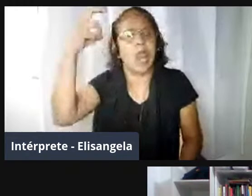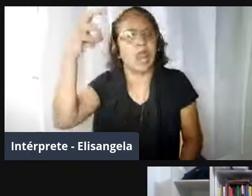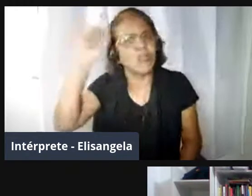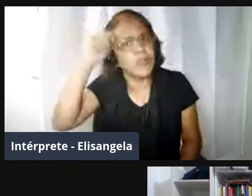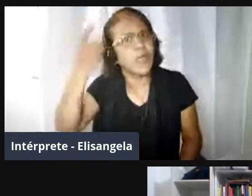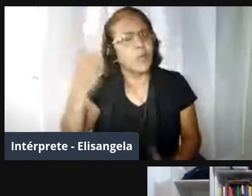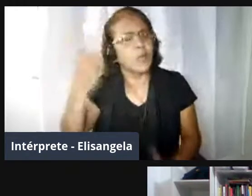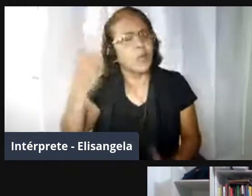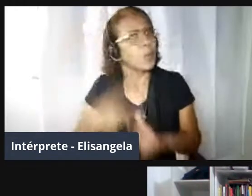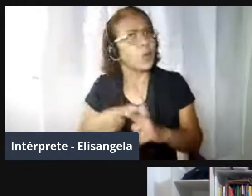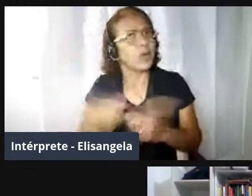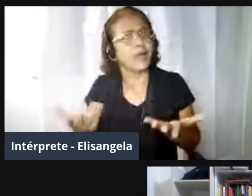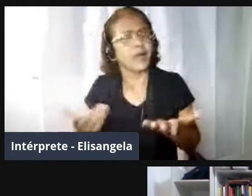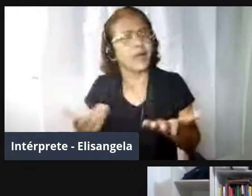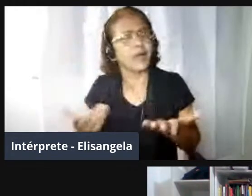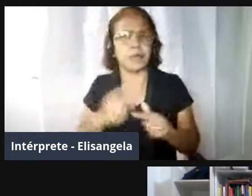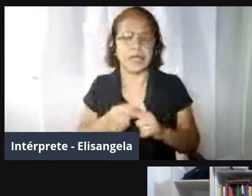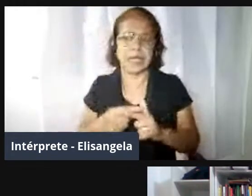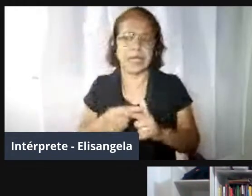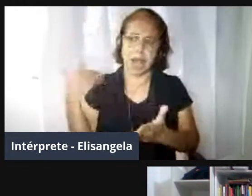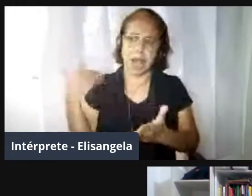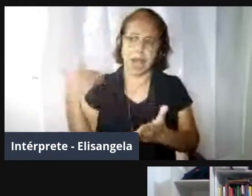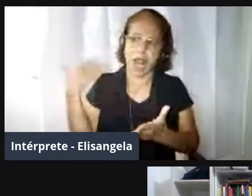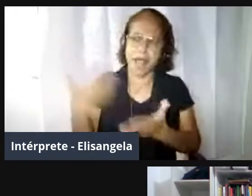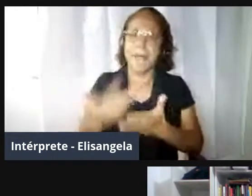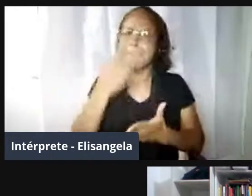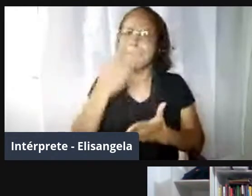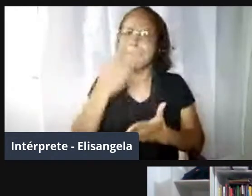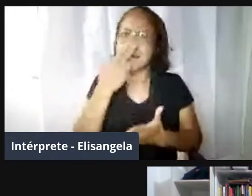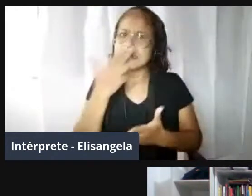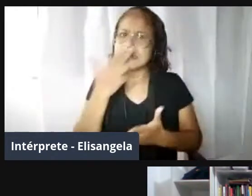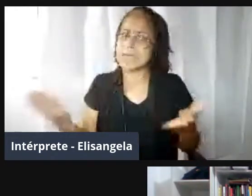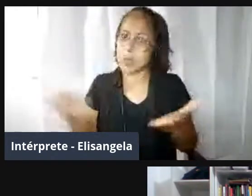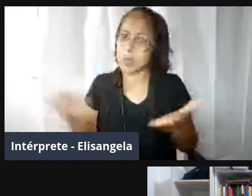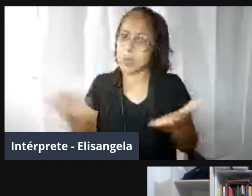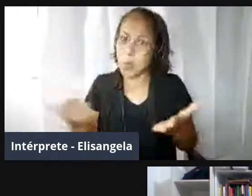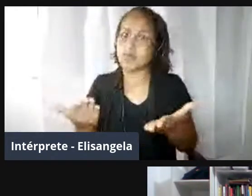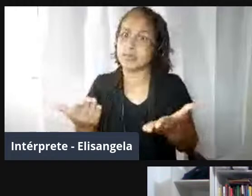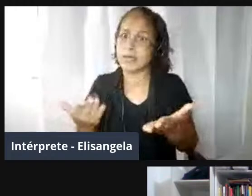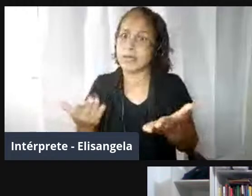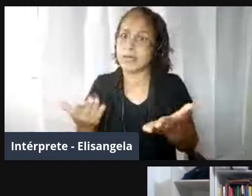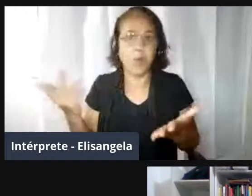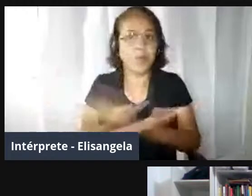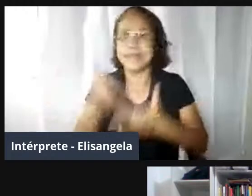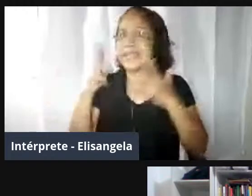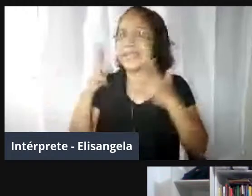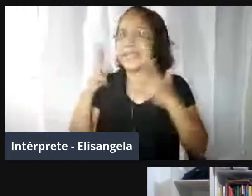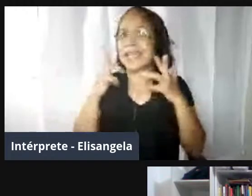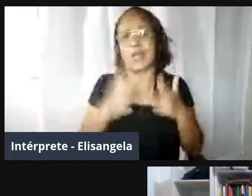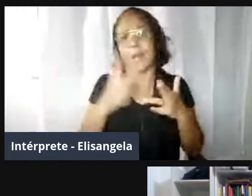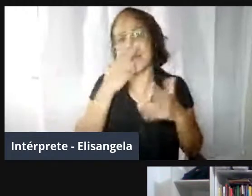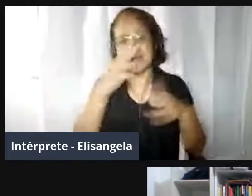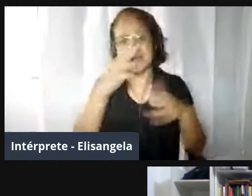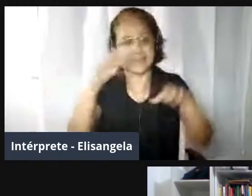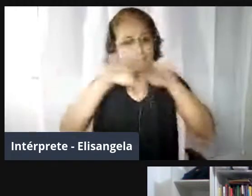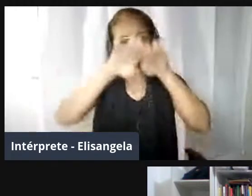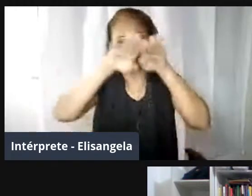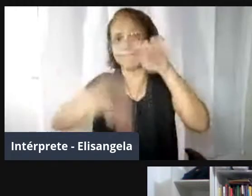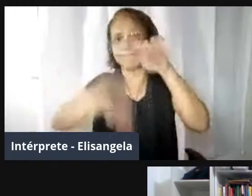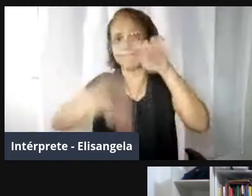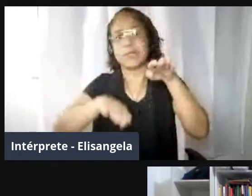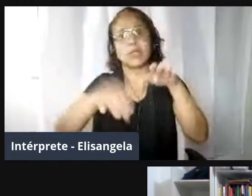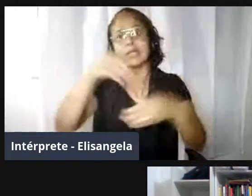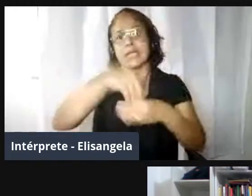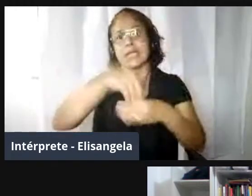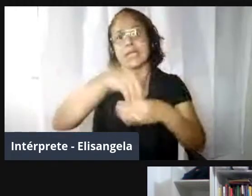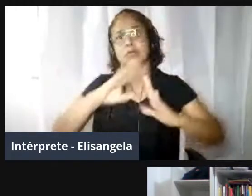com que até hoje tenha uma grande desigualdade na escola? Então, assim, não, eu quero já até, né, me defender antes de alguém falar, mas por que você está falando